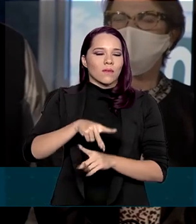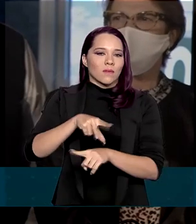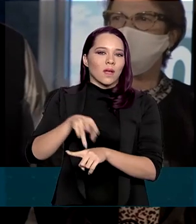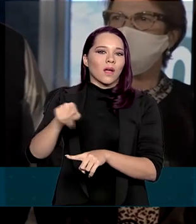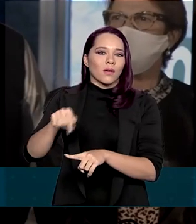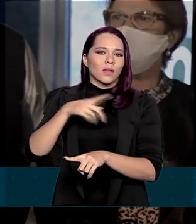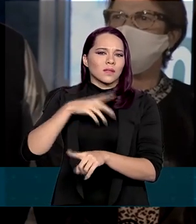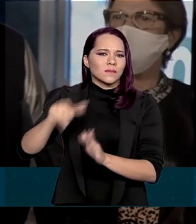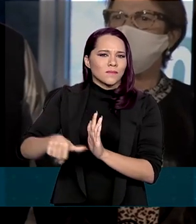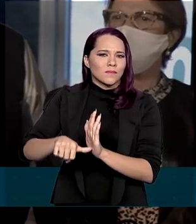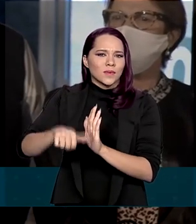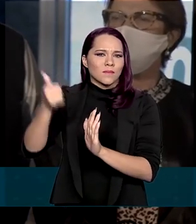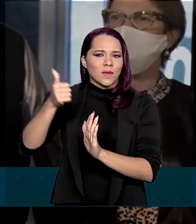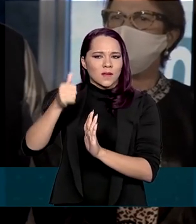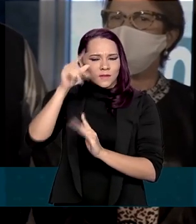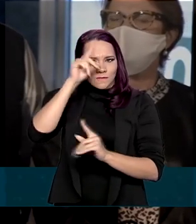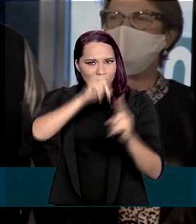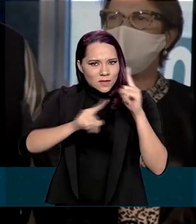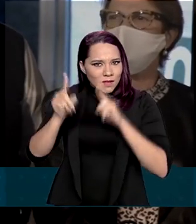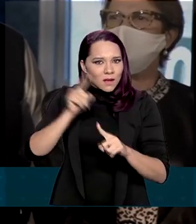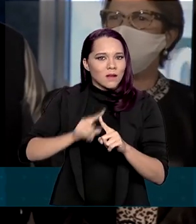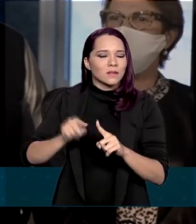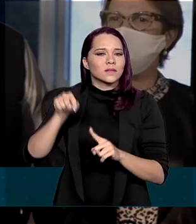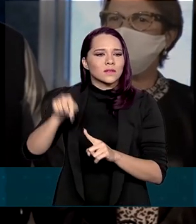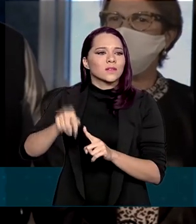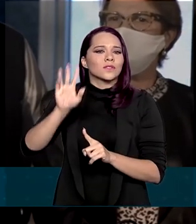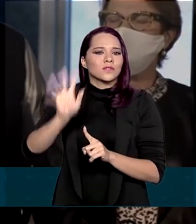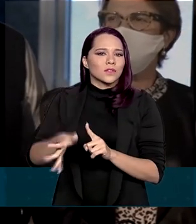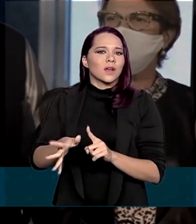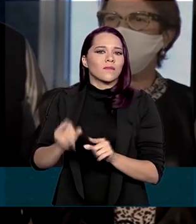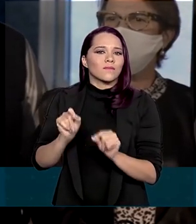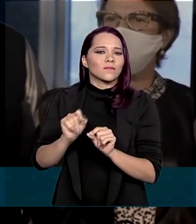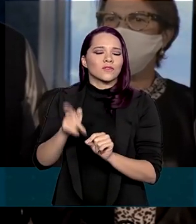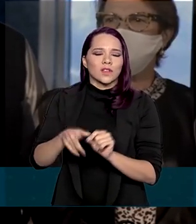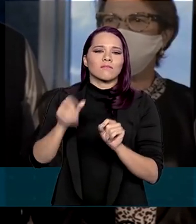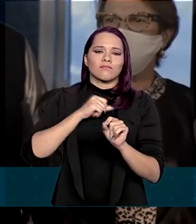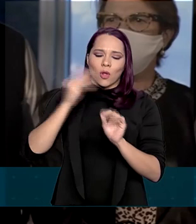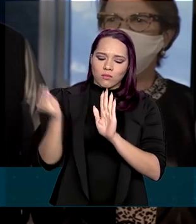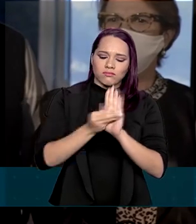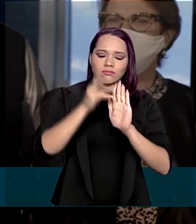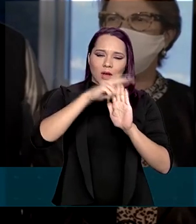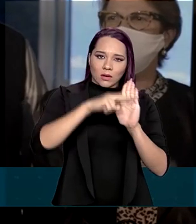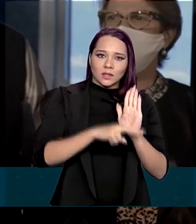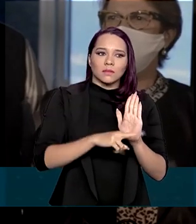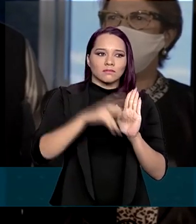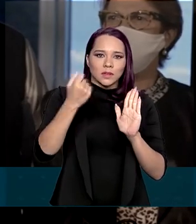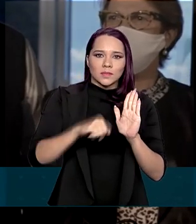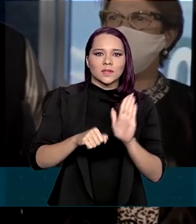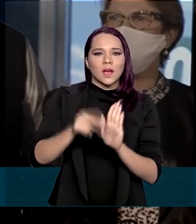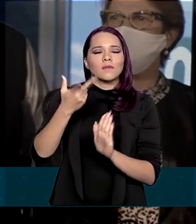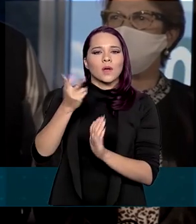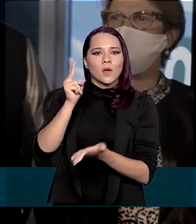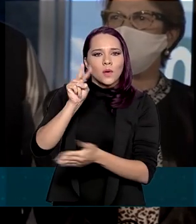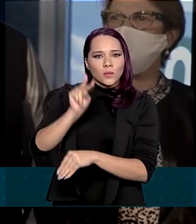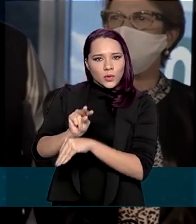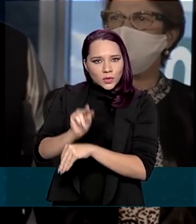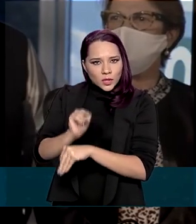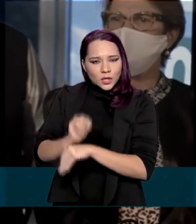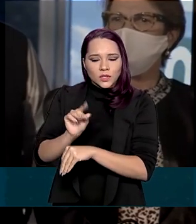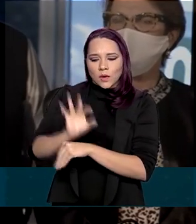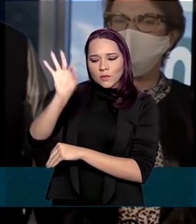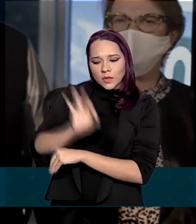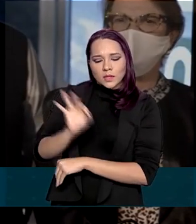suas primeiras determinações já regulou isso, que era preciso manter um percentual